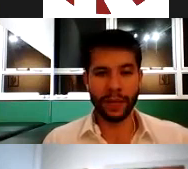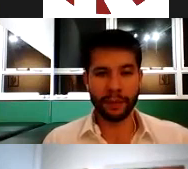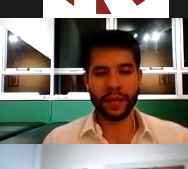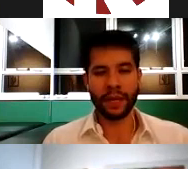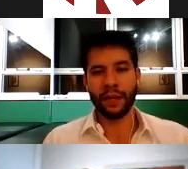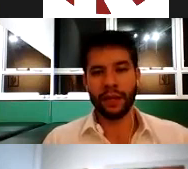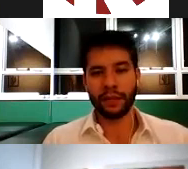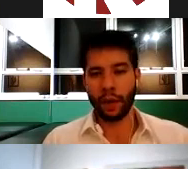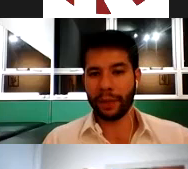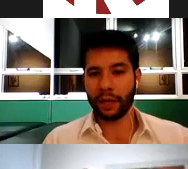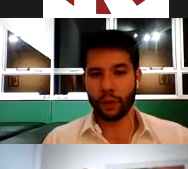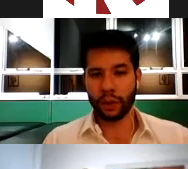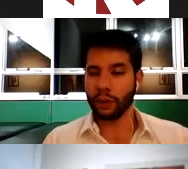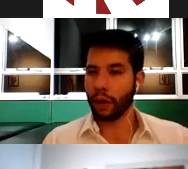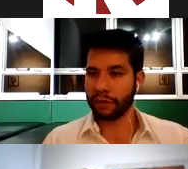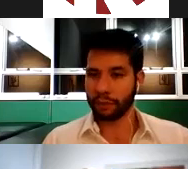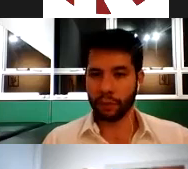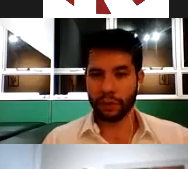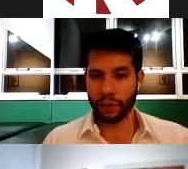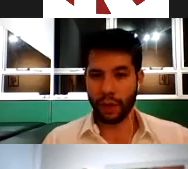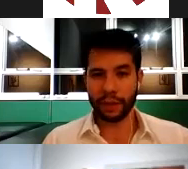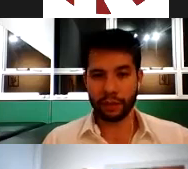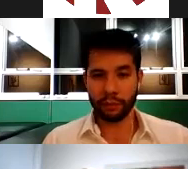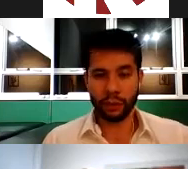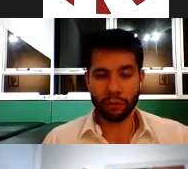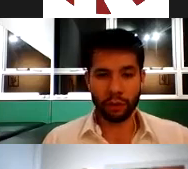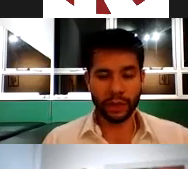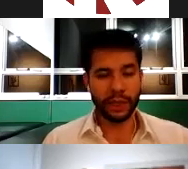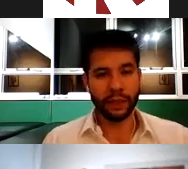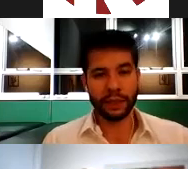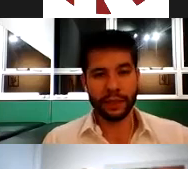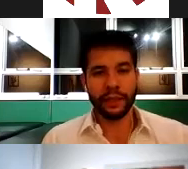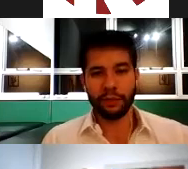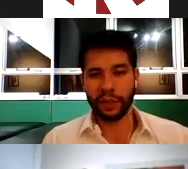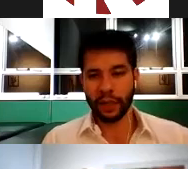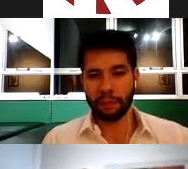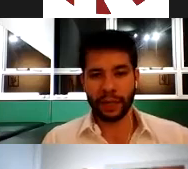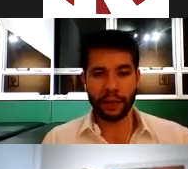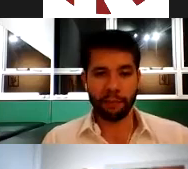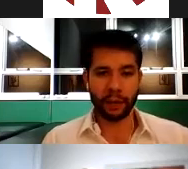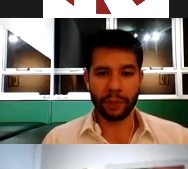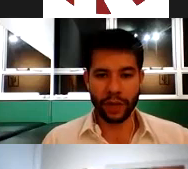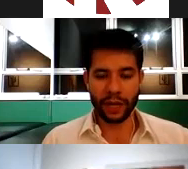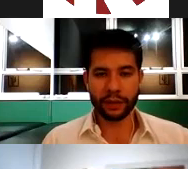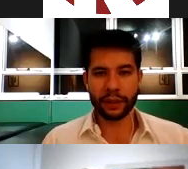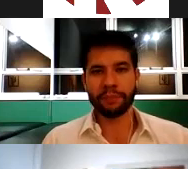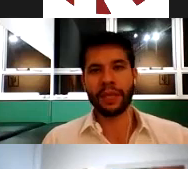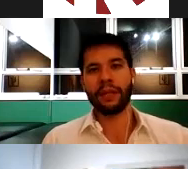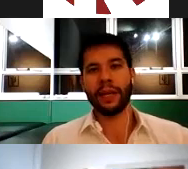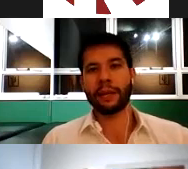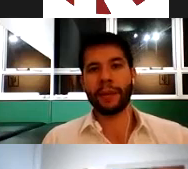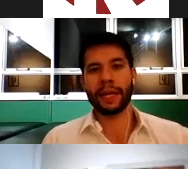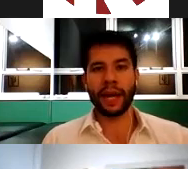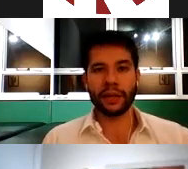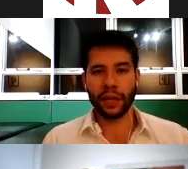do bebê, ele teve um Apgar de 8 e 9, ou seja, um Apgar muito bom, que significa para o pediatra